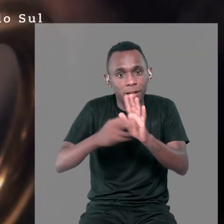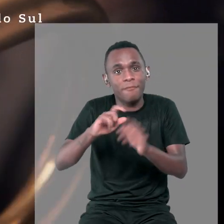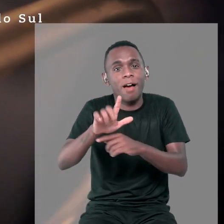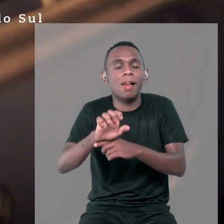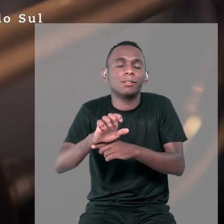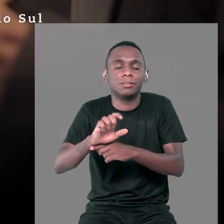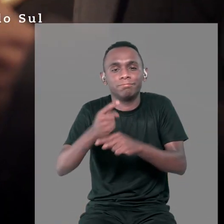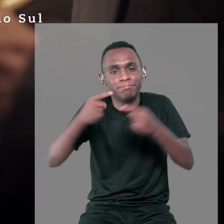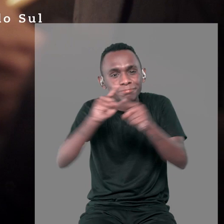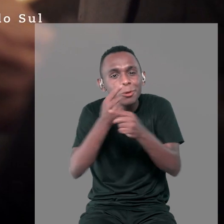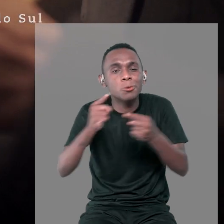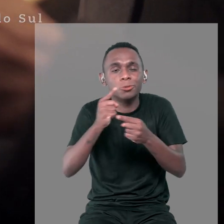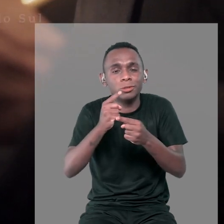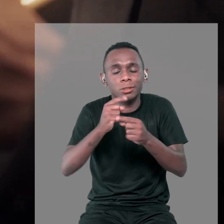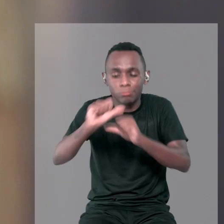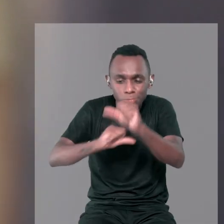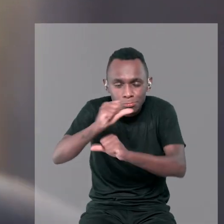ou Programa Vale Música.